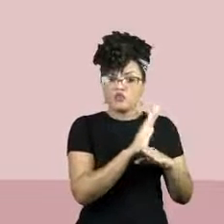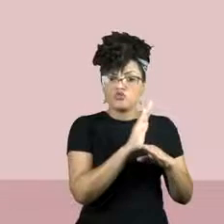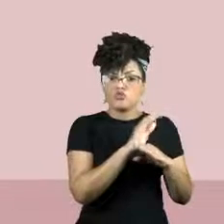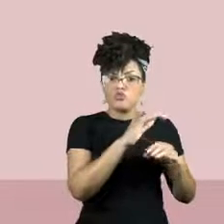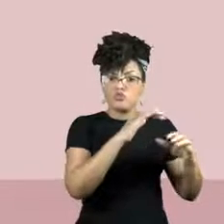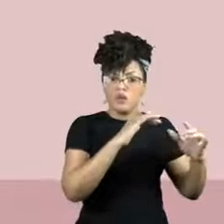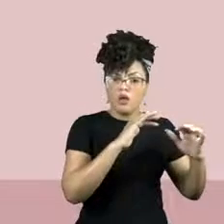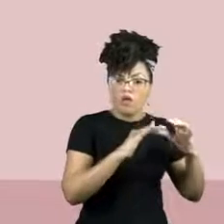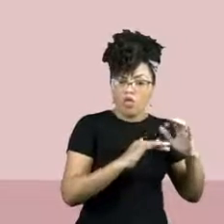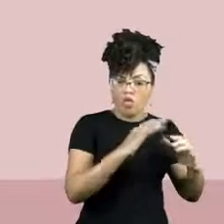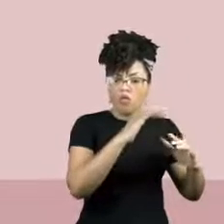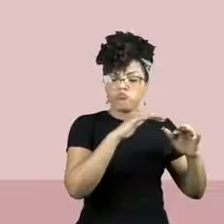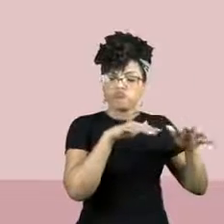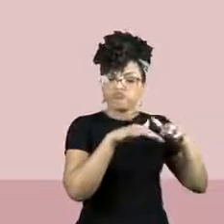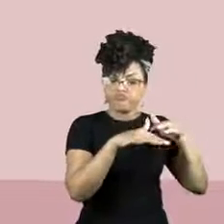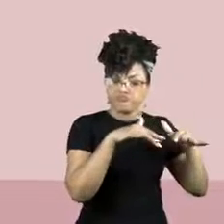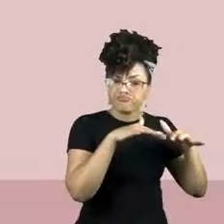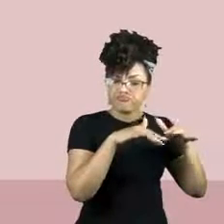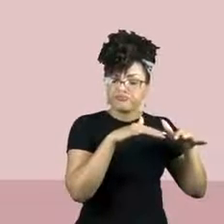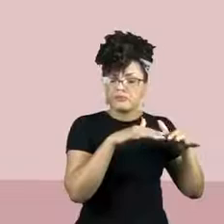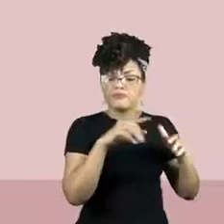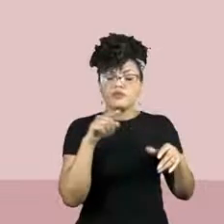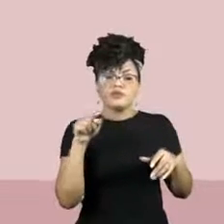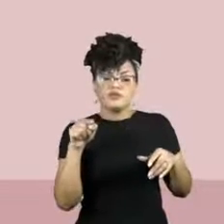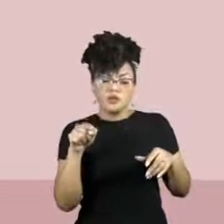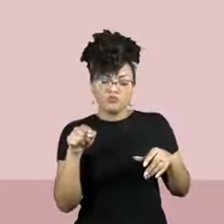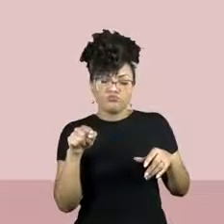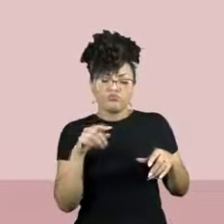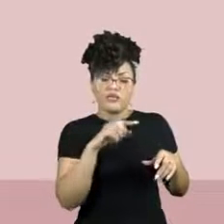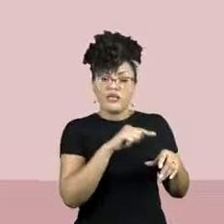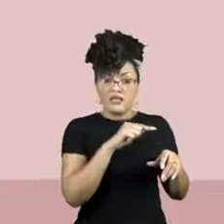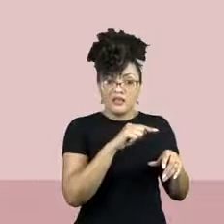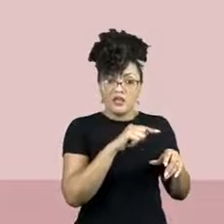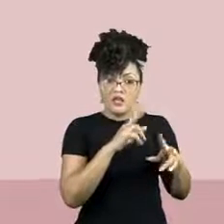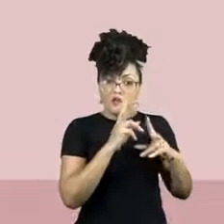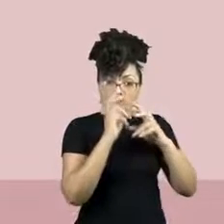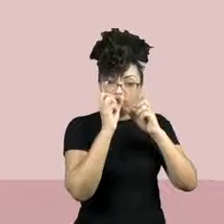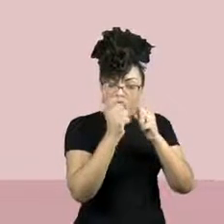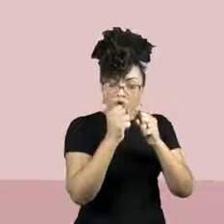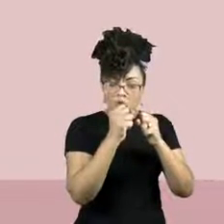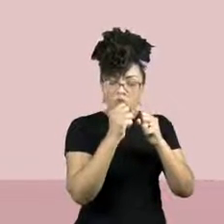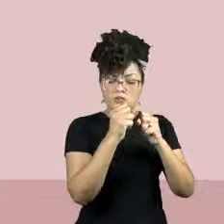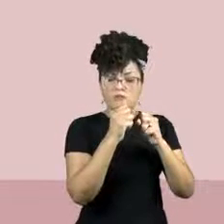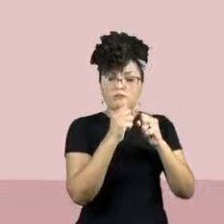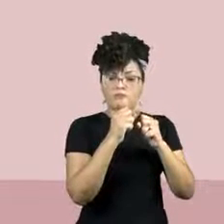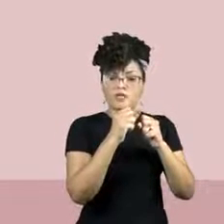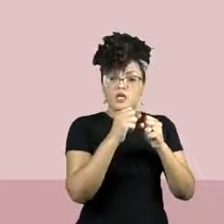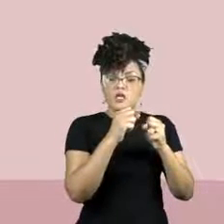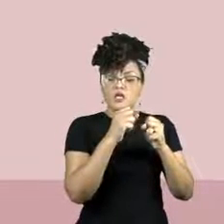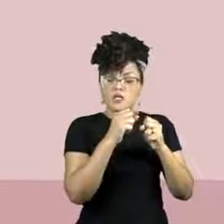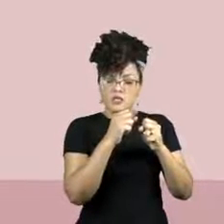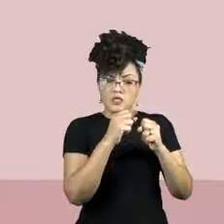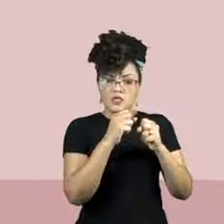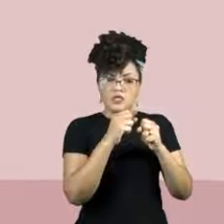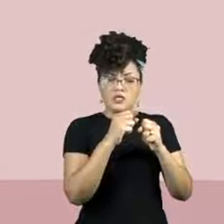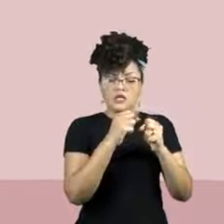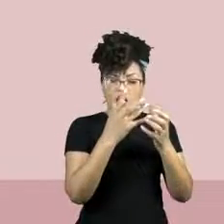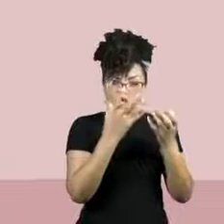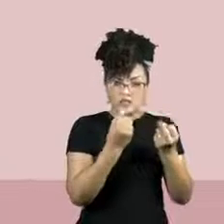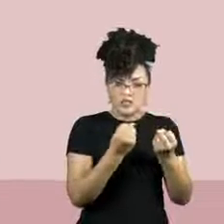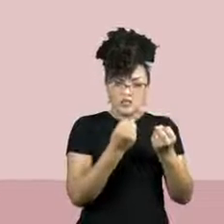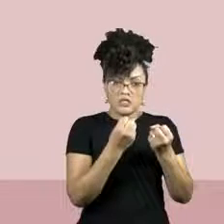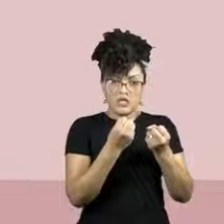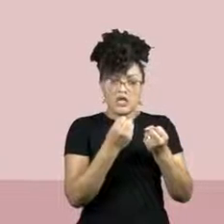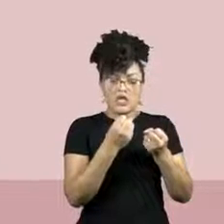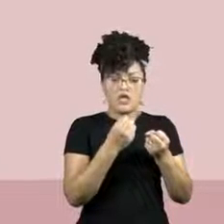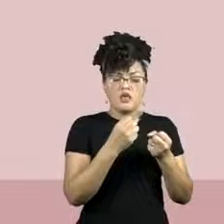ou seja, é a tendência de uma força que tende a resistir aos movimentos